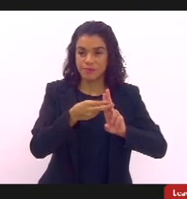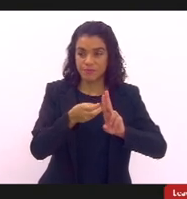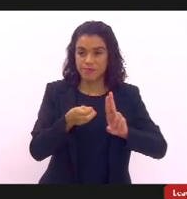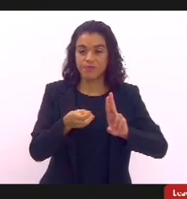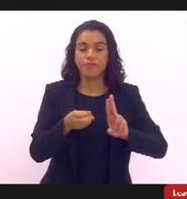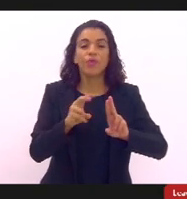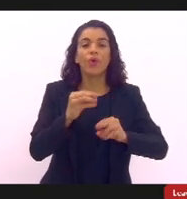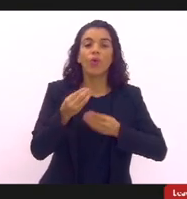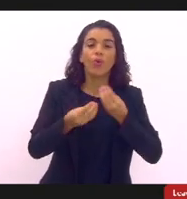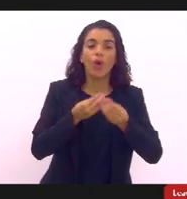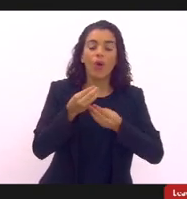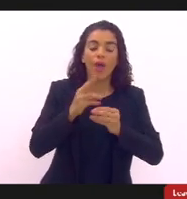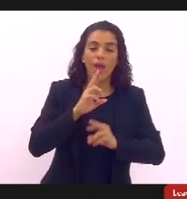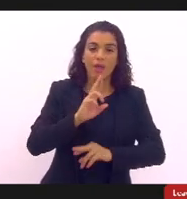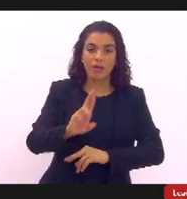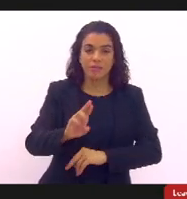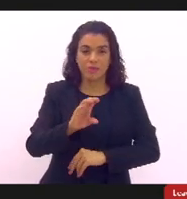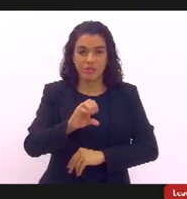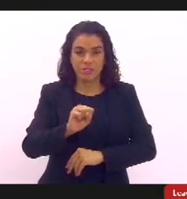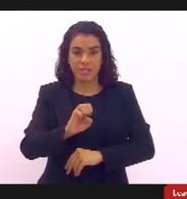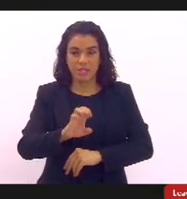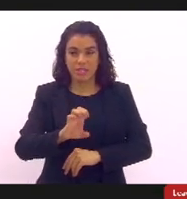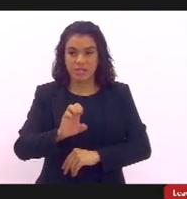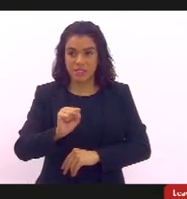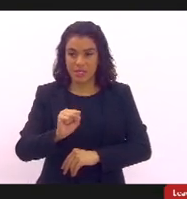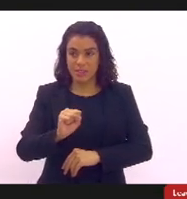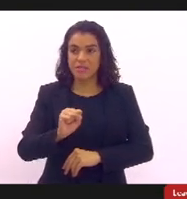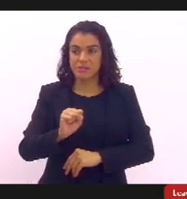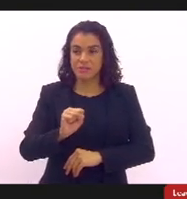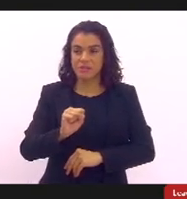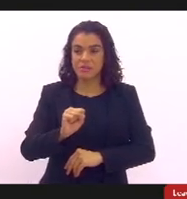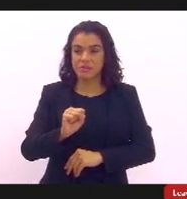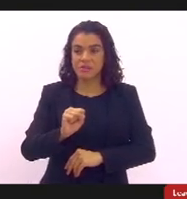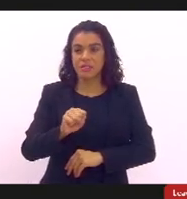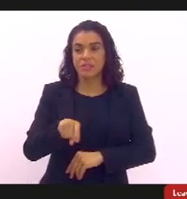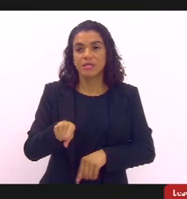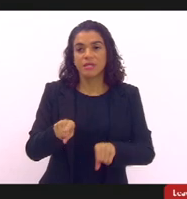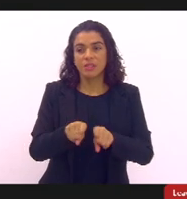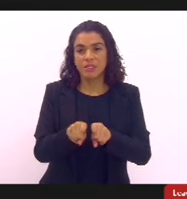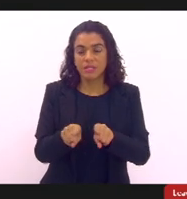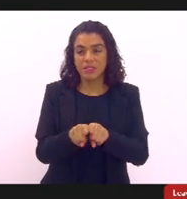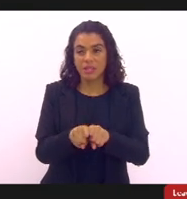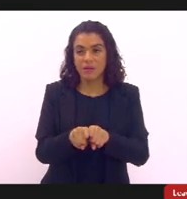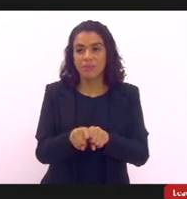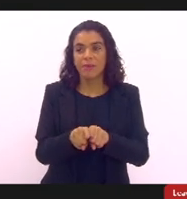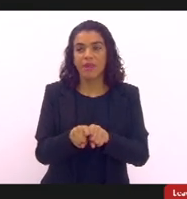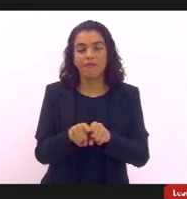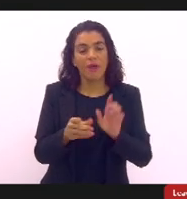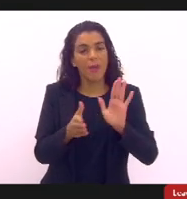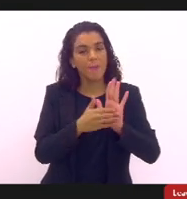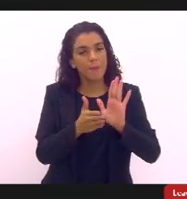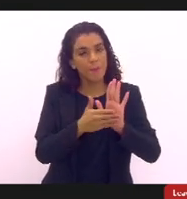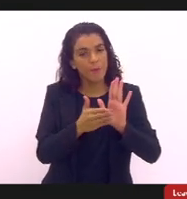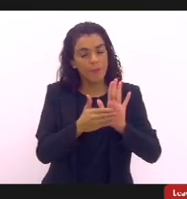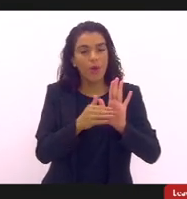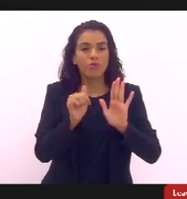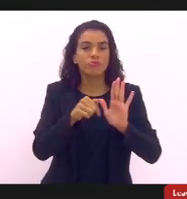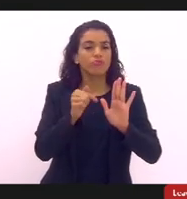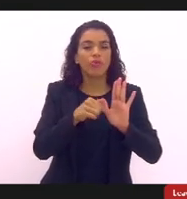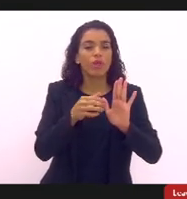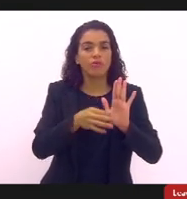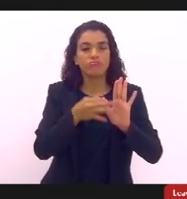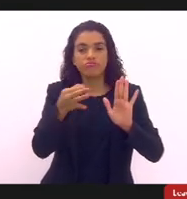qual é o posicionamento da SES, e automaticamente a gente vai sair a proposta que foi, inclusive,